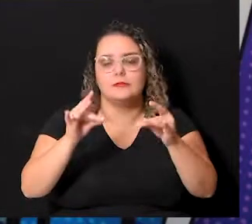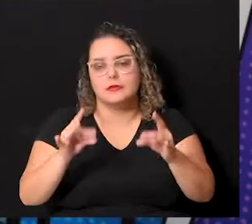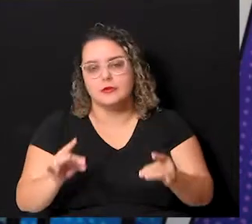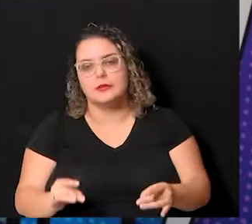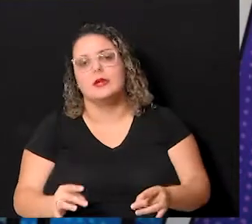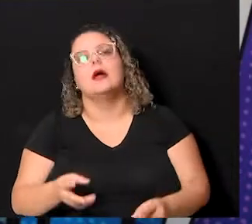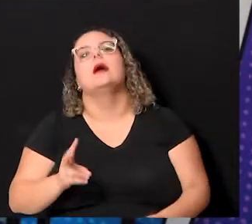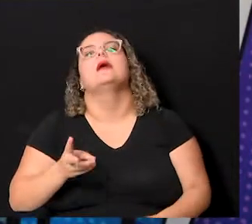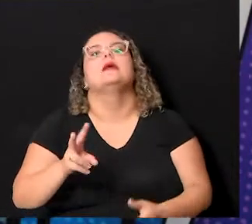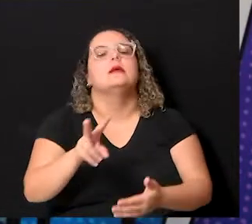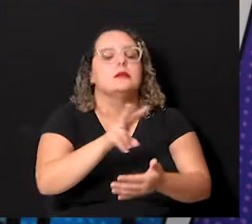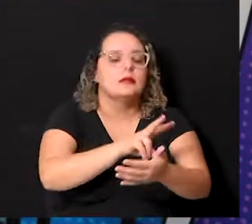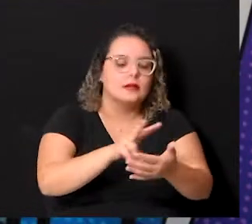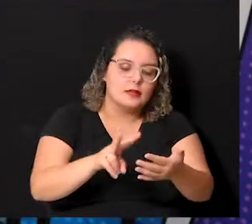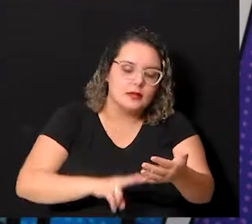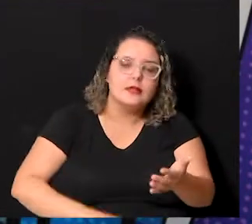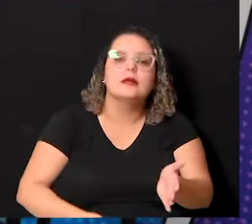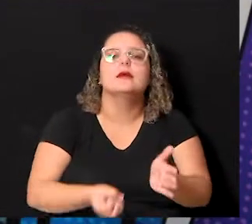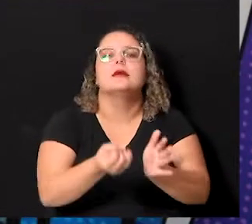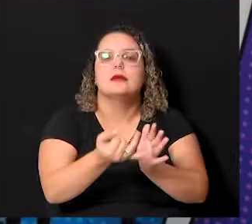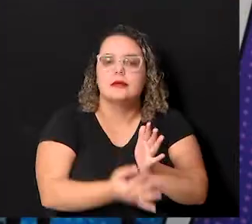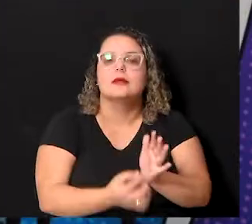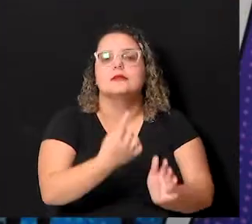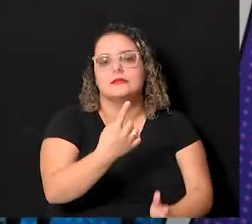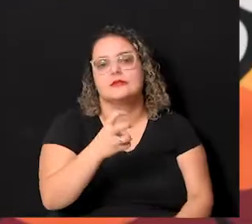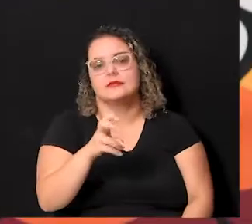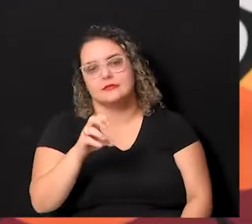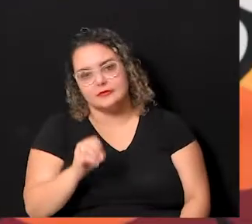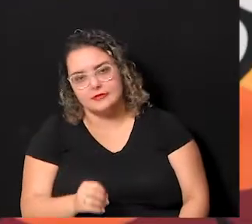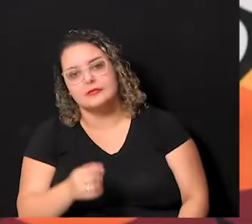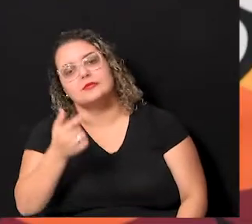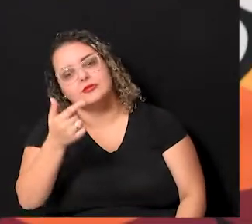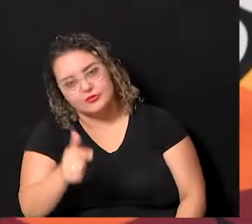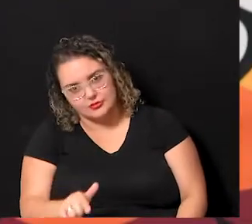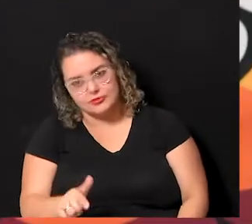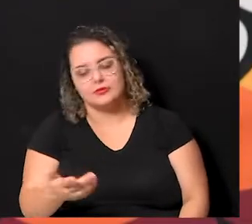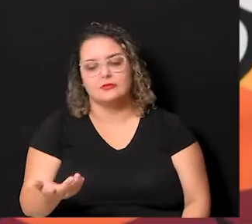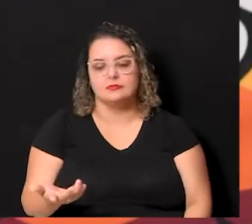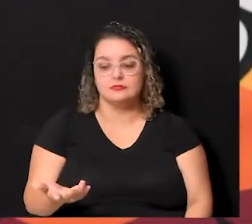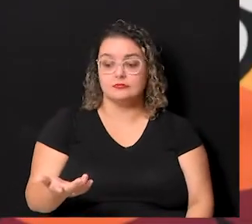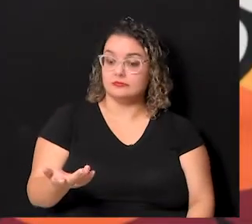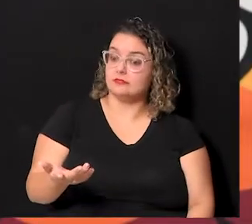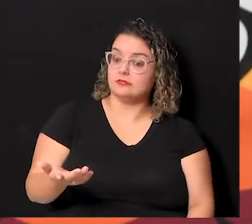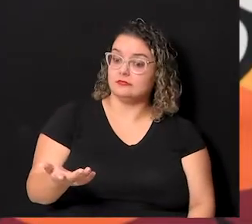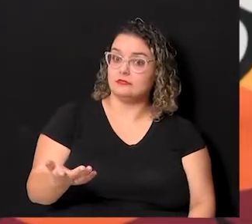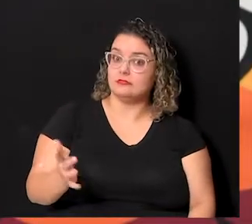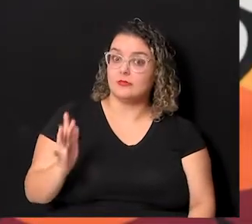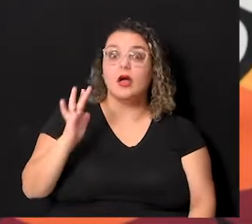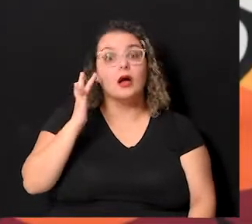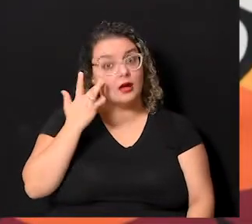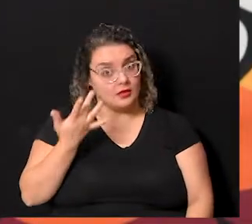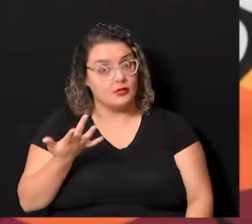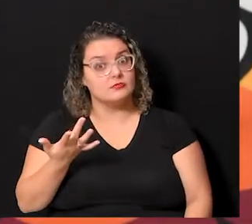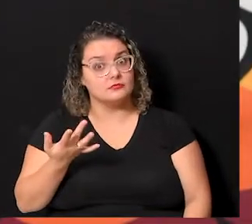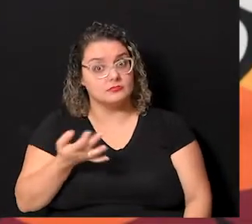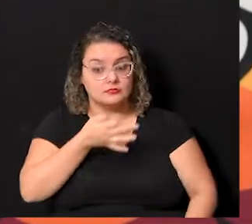que isso acontece, você lê 150 páginas de novo. E eu achei também que crítica